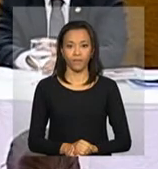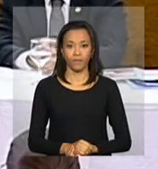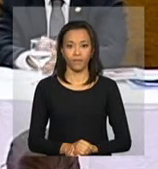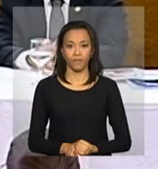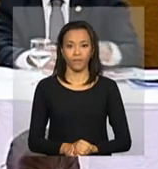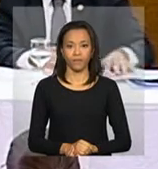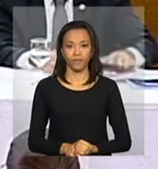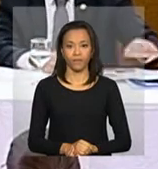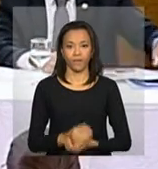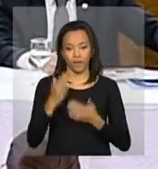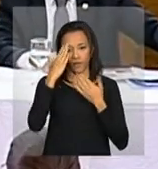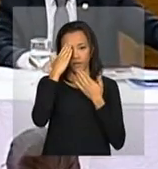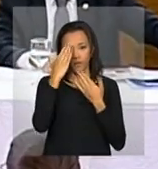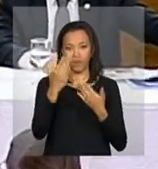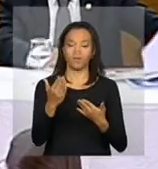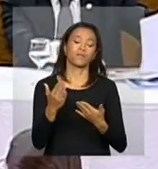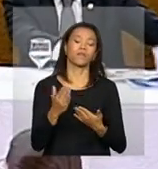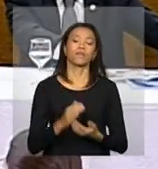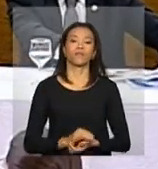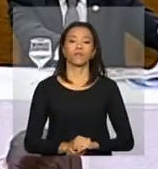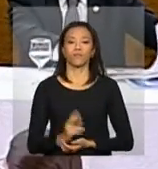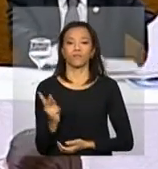Na senhora Célia, o senhor Diogo Santana.